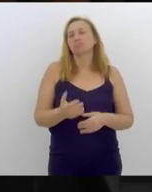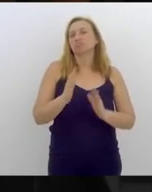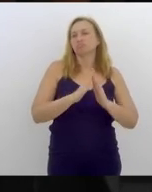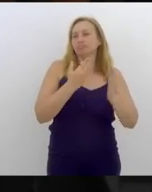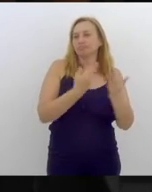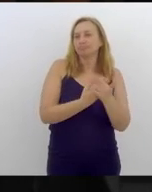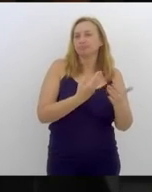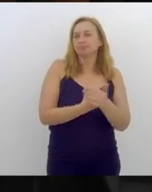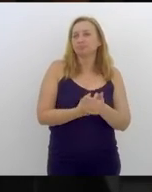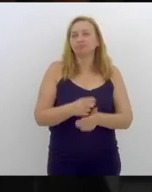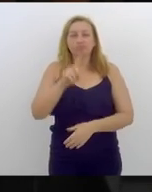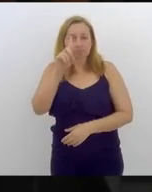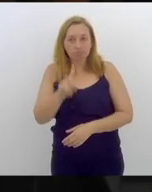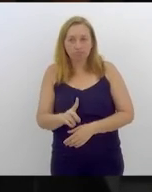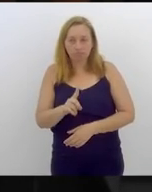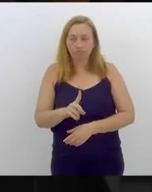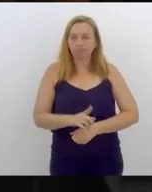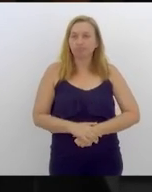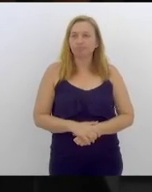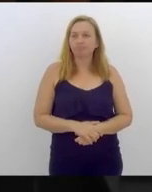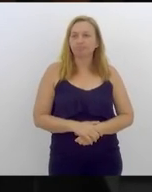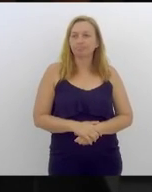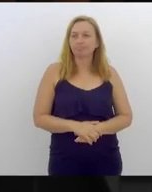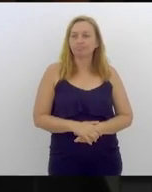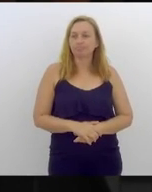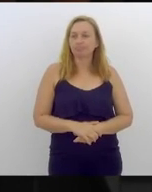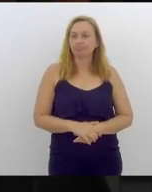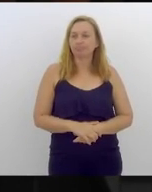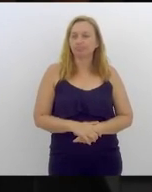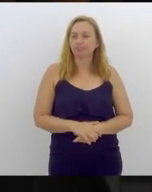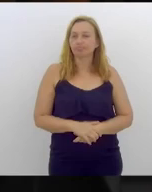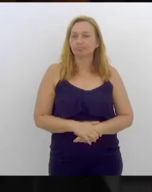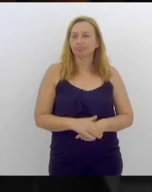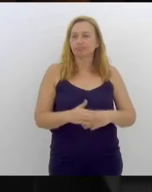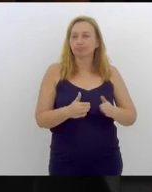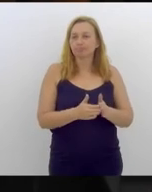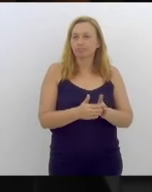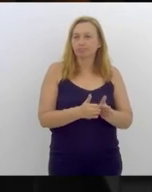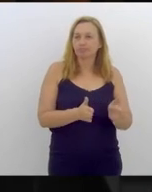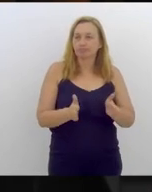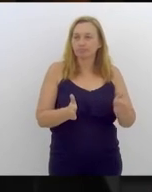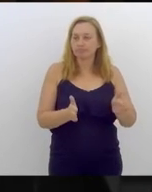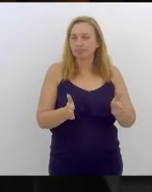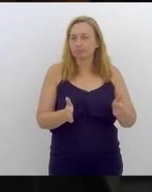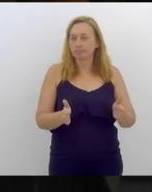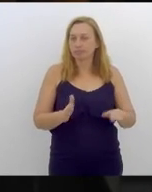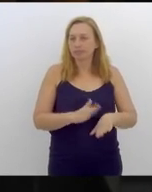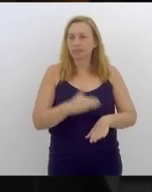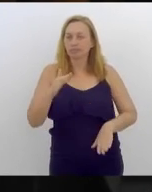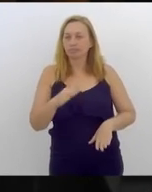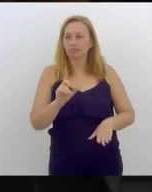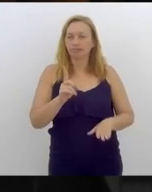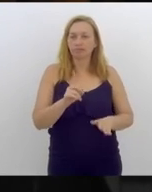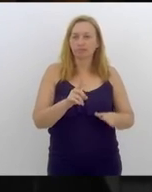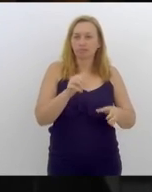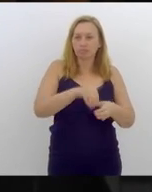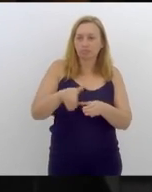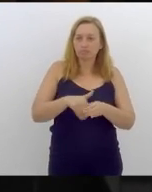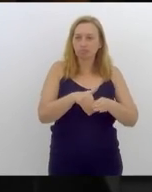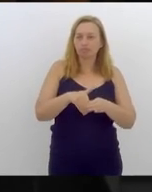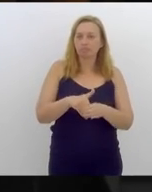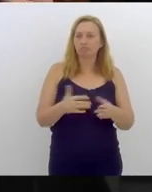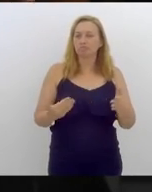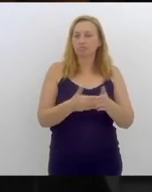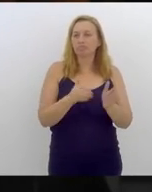aceitar que os mandatos diretores venham sendo prorrogados sem previsão da realização da consulta eleitoral até hoje